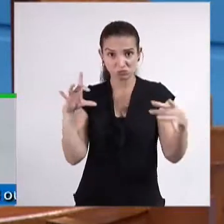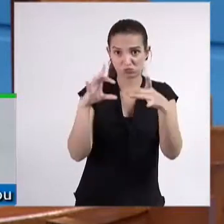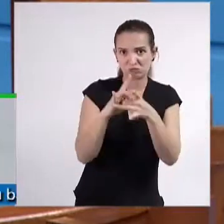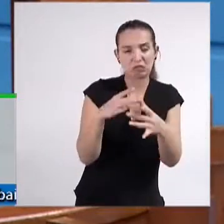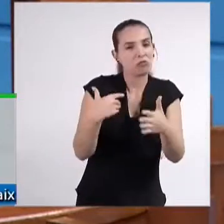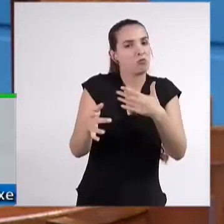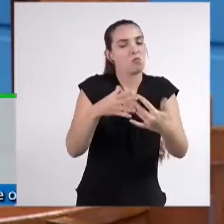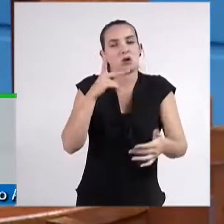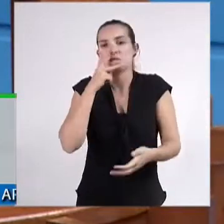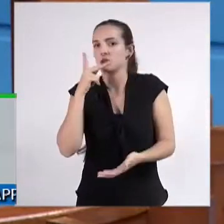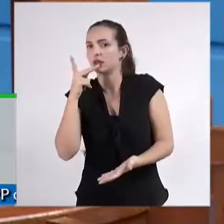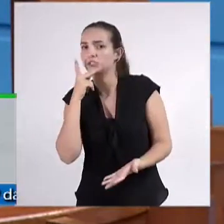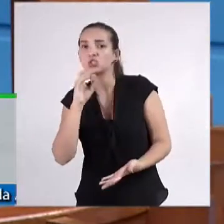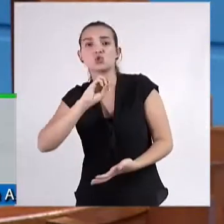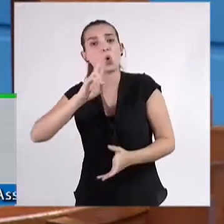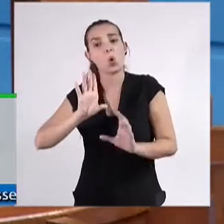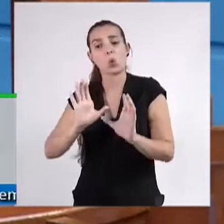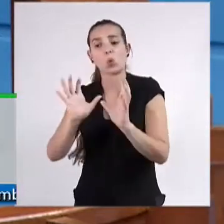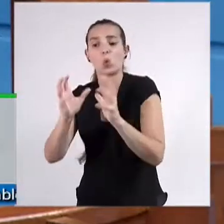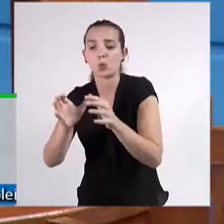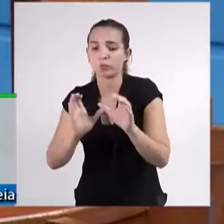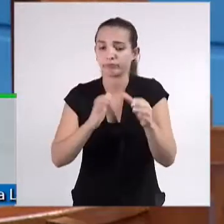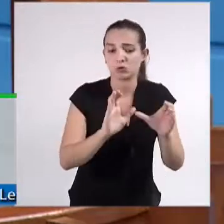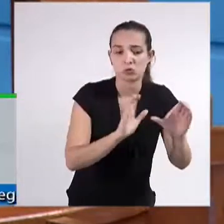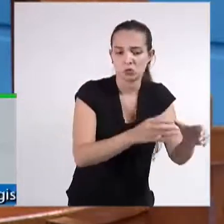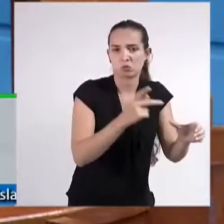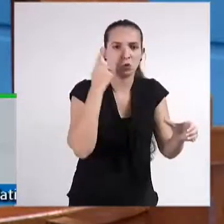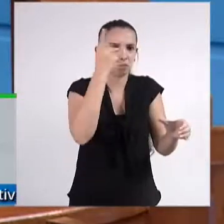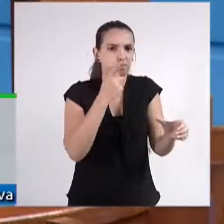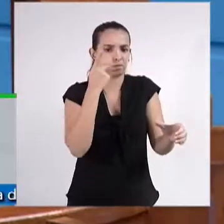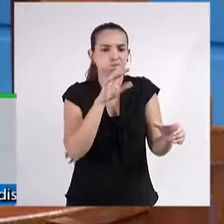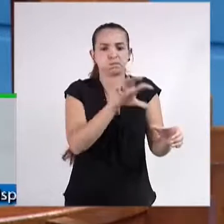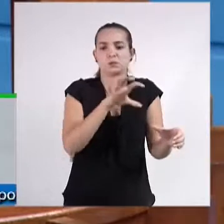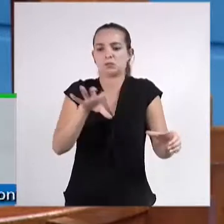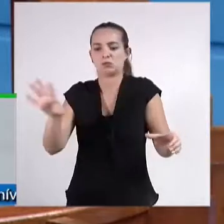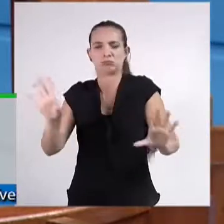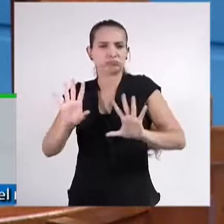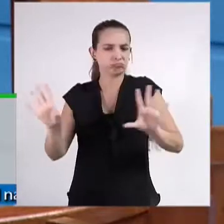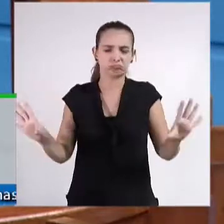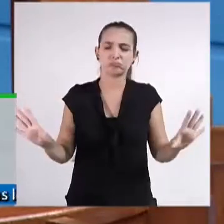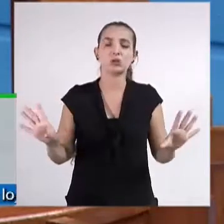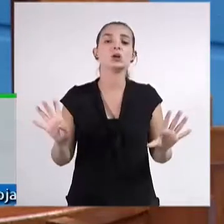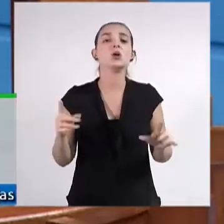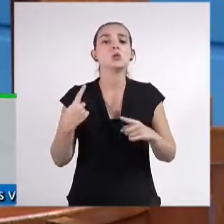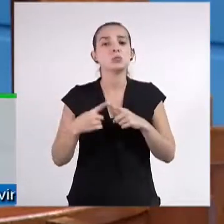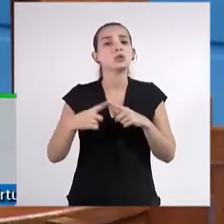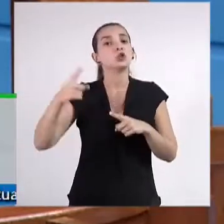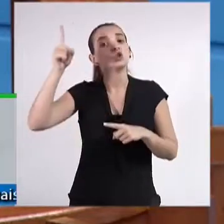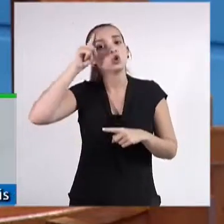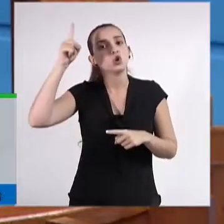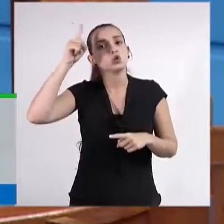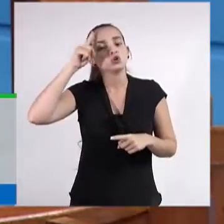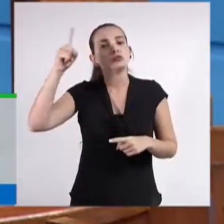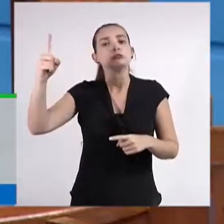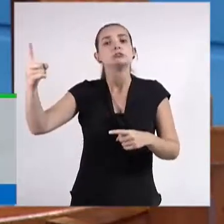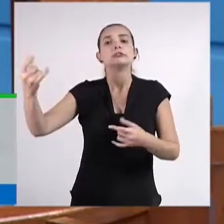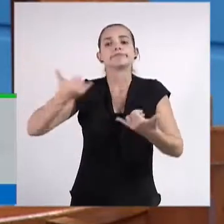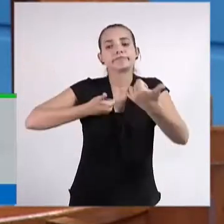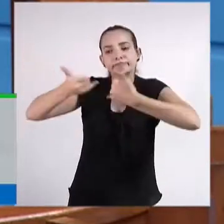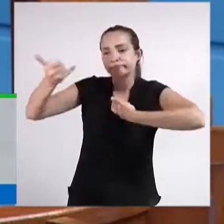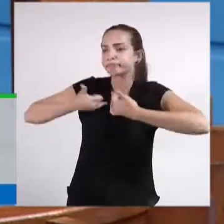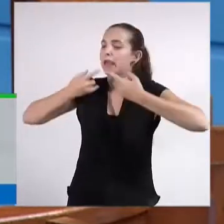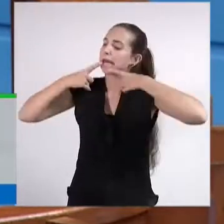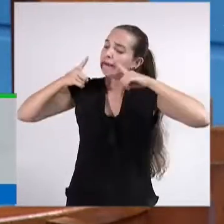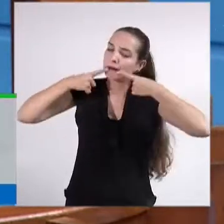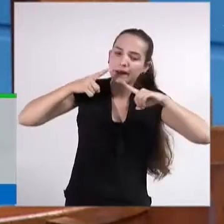partido político, independente de grupo político, porque esta é uma reclamação que chega a todos nós diariamente. E